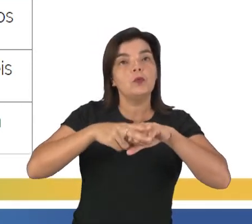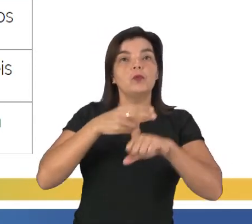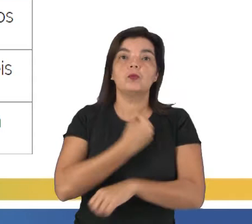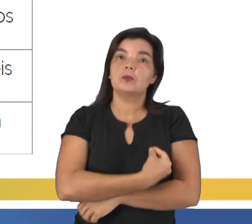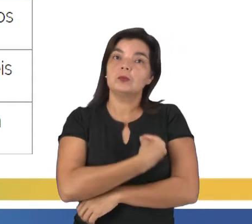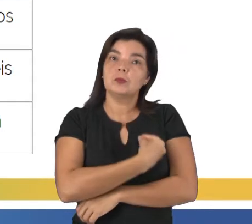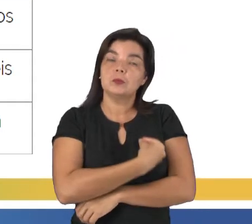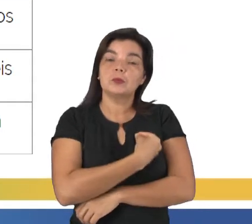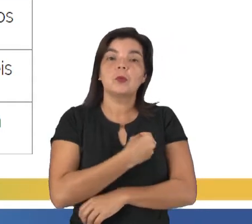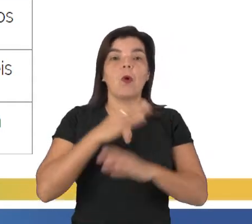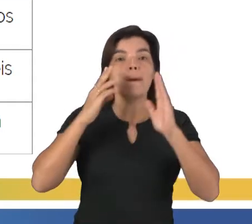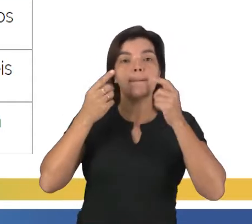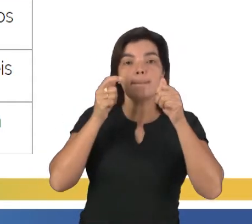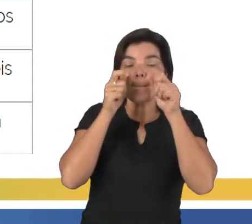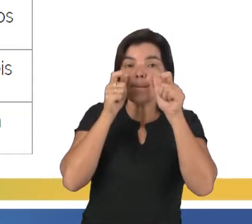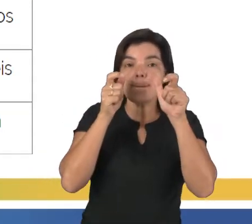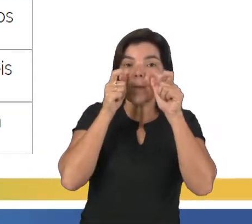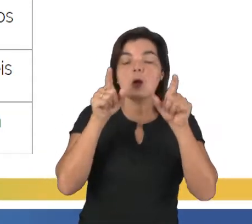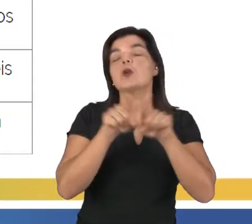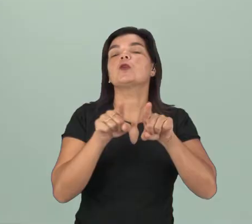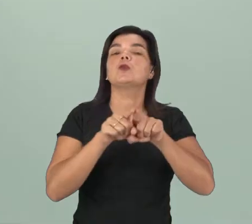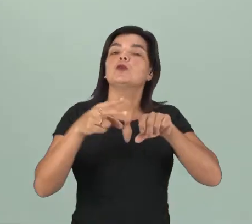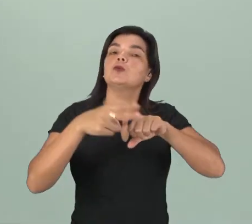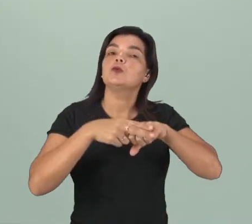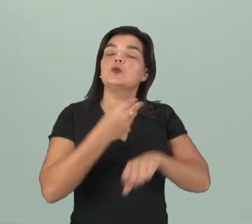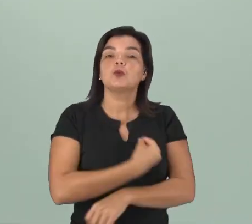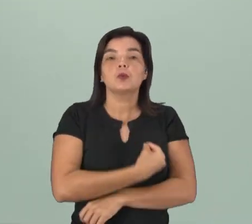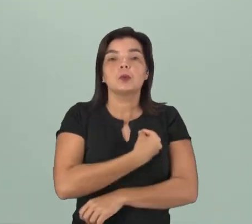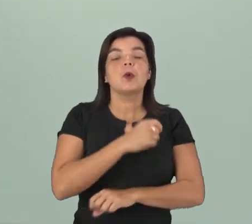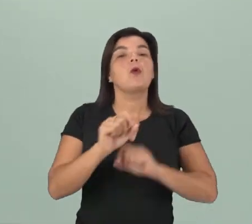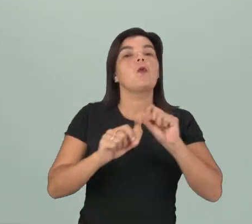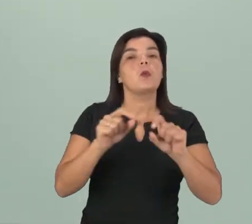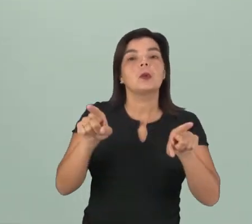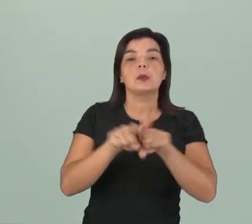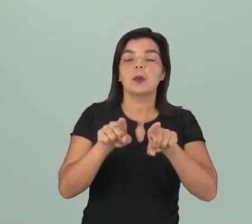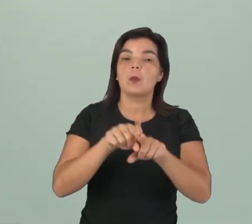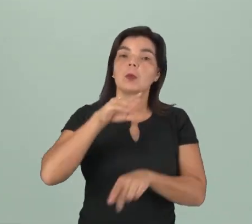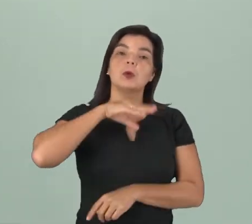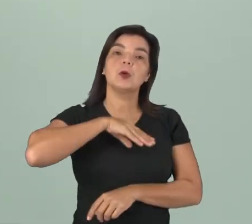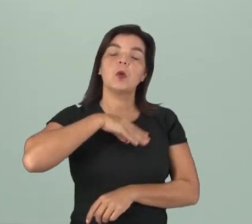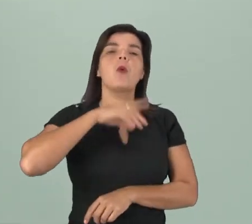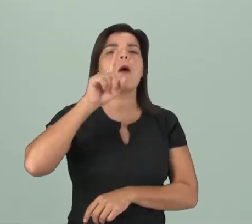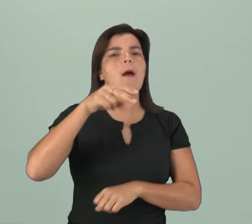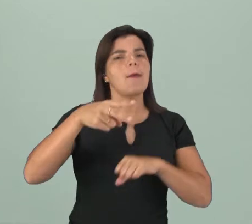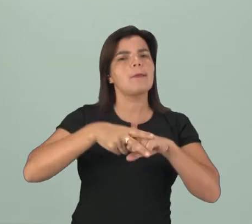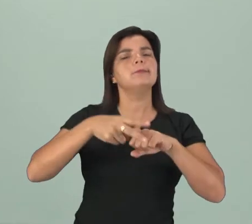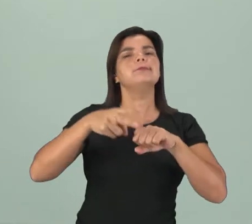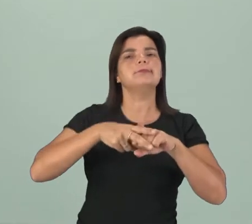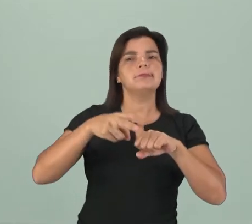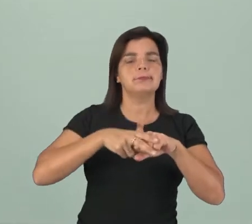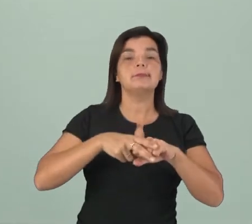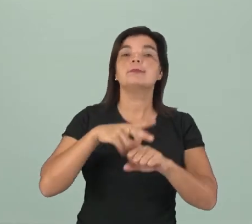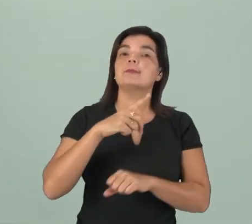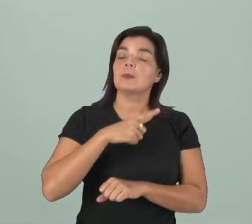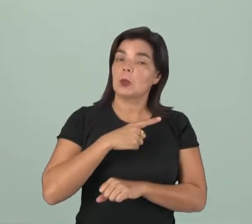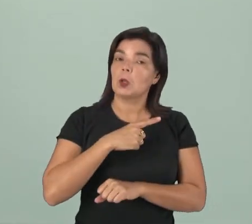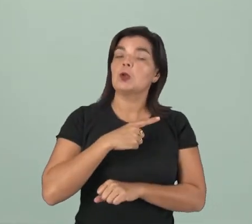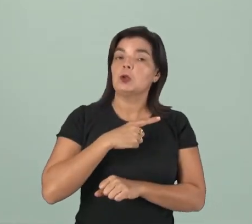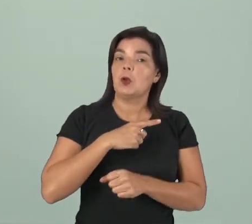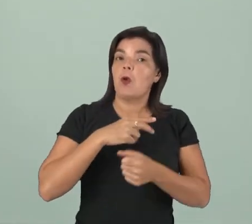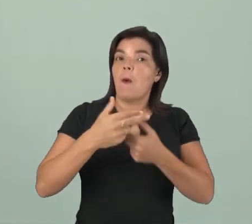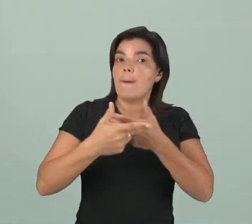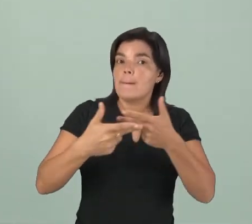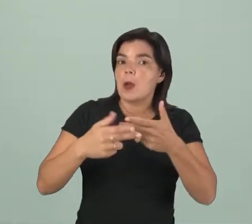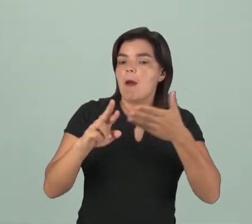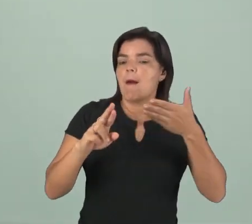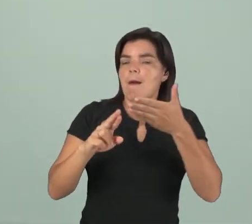verbo ser, se atentem, galerinha, porque assim, o verbo ser, assim como no português, é um dos verbos que tem bastante